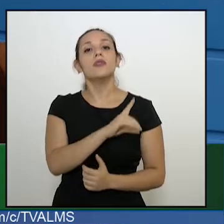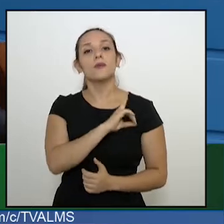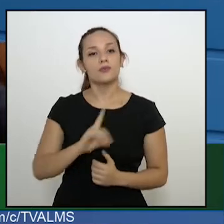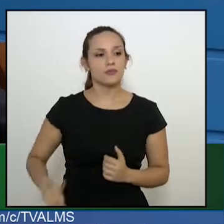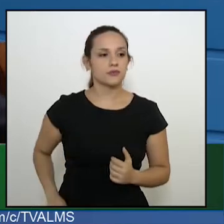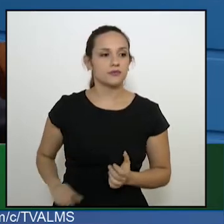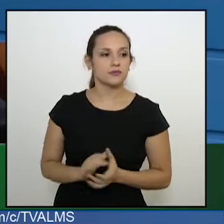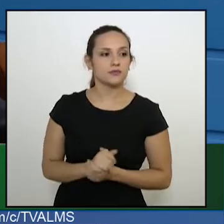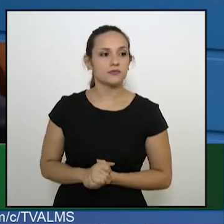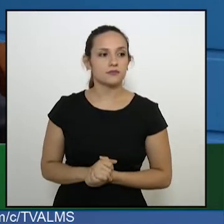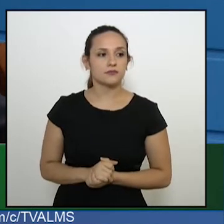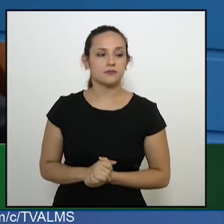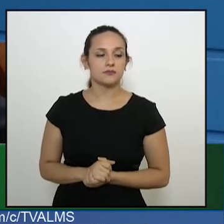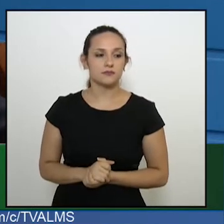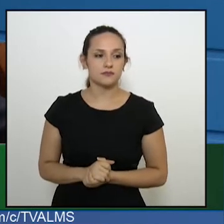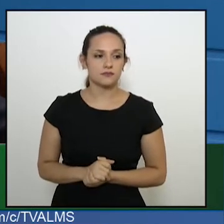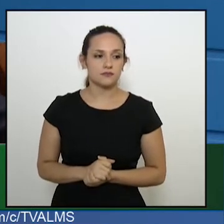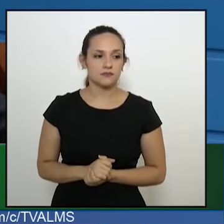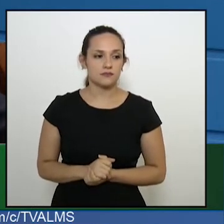eu